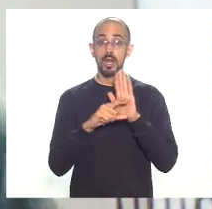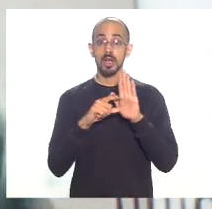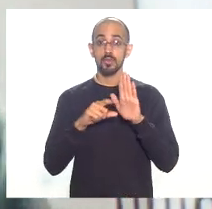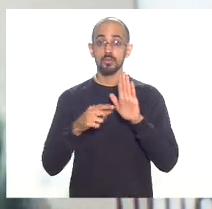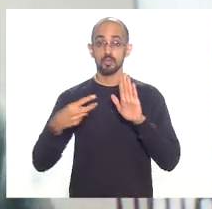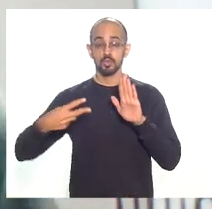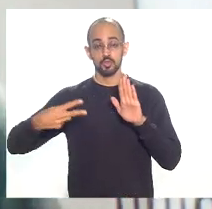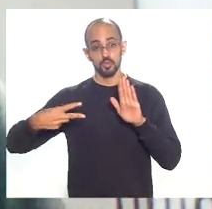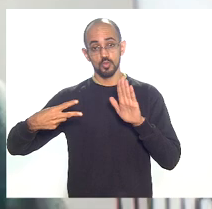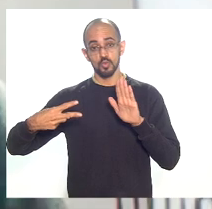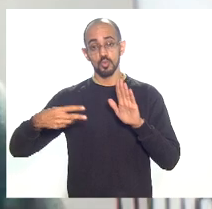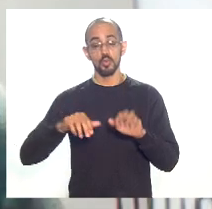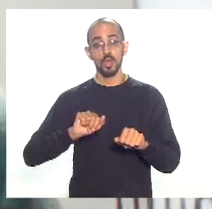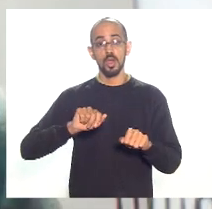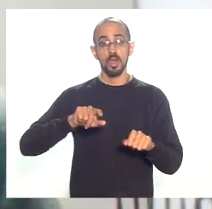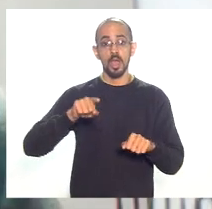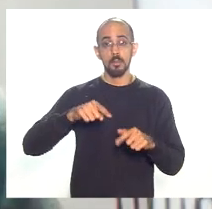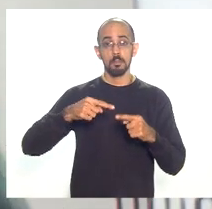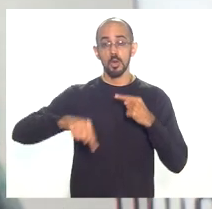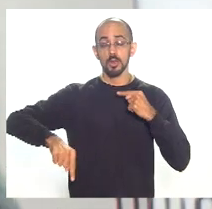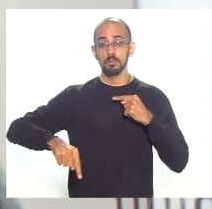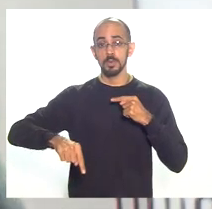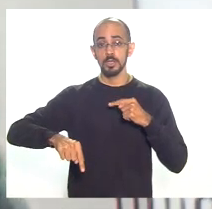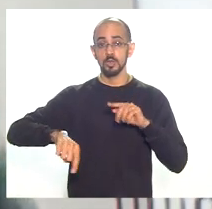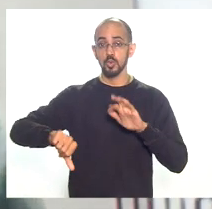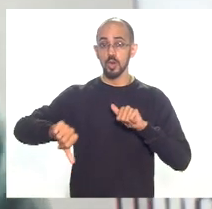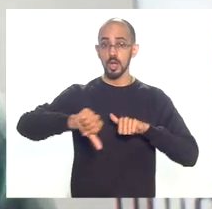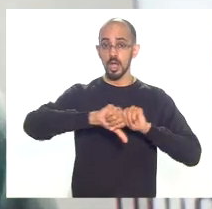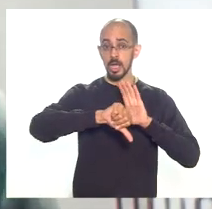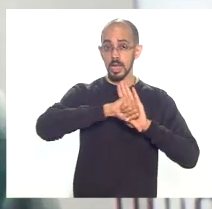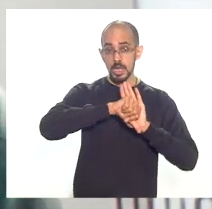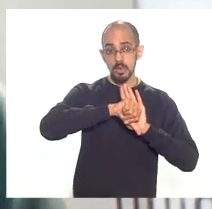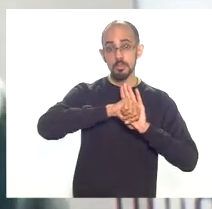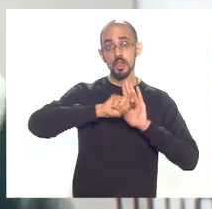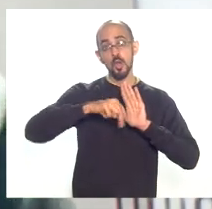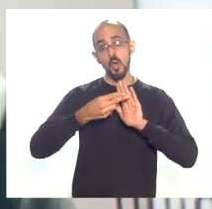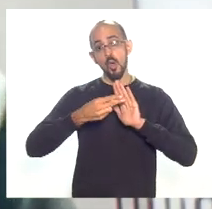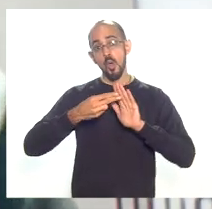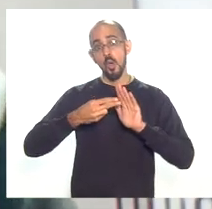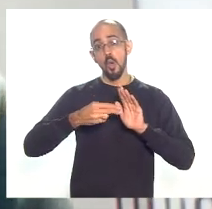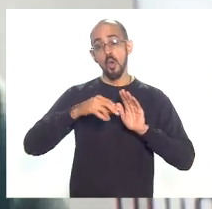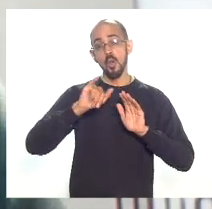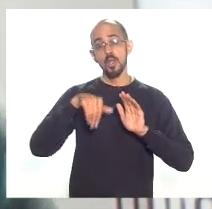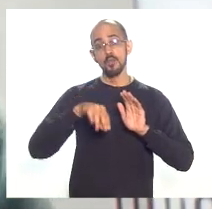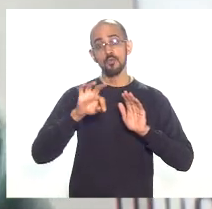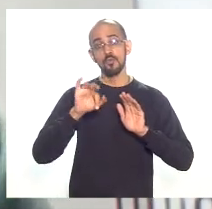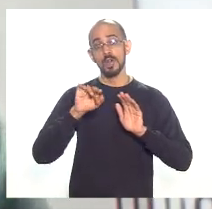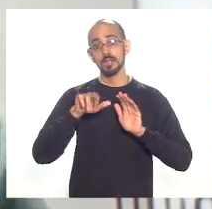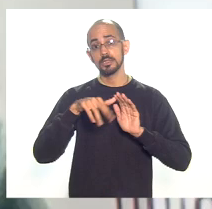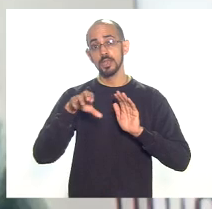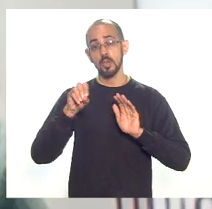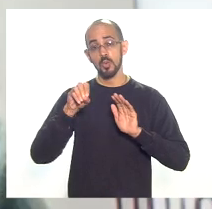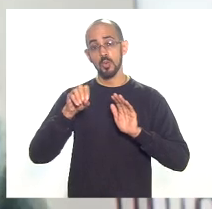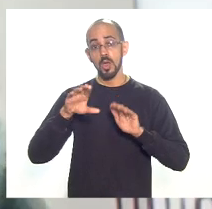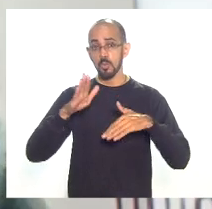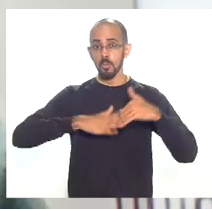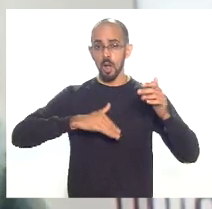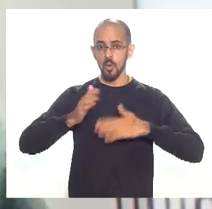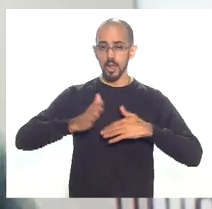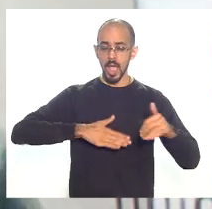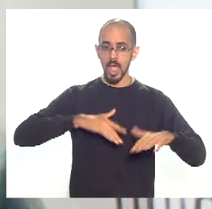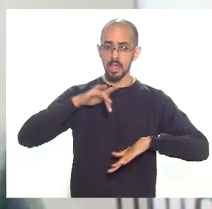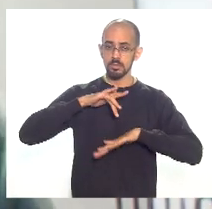ações ou manifestações que configuram prática de crime ou ato infracional 3 qualquer constrangimento ou coação que